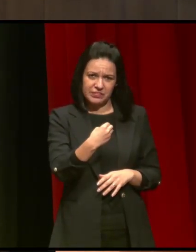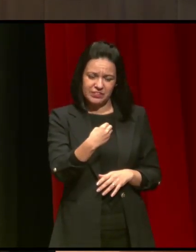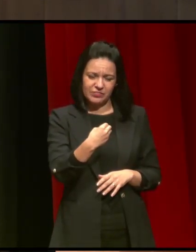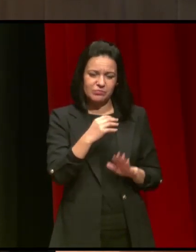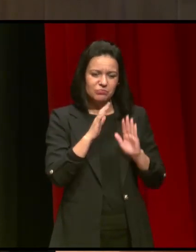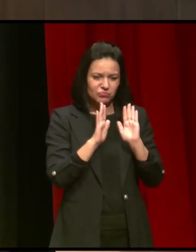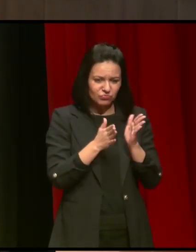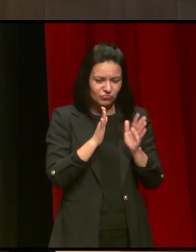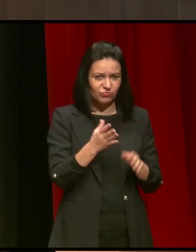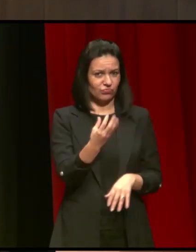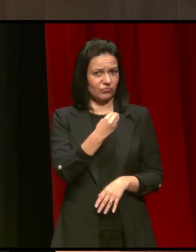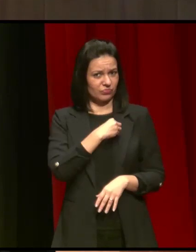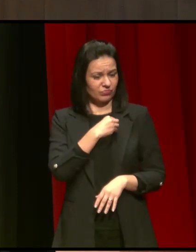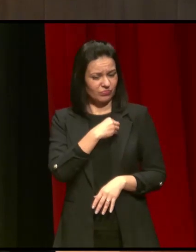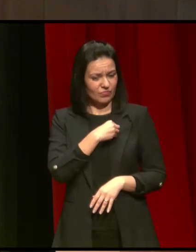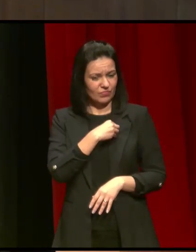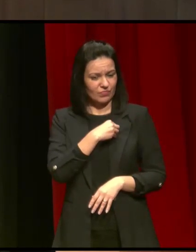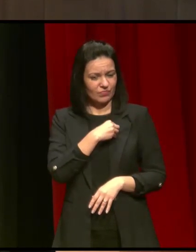pecados estão perdoados.